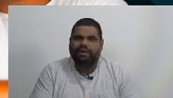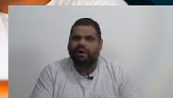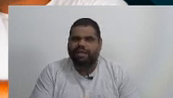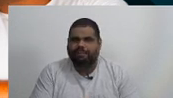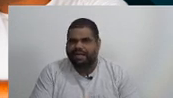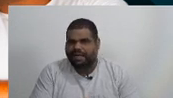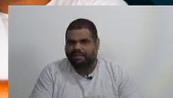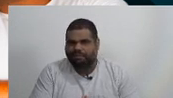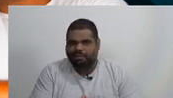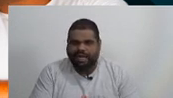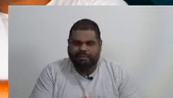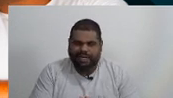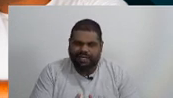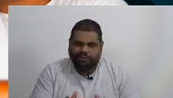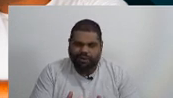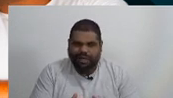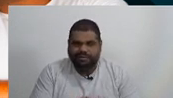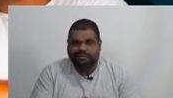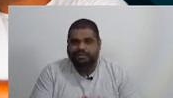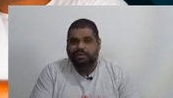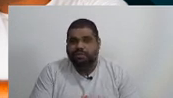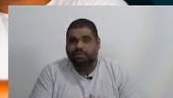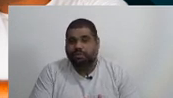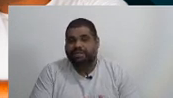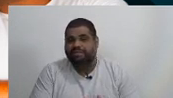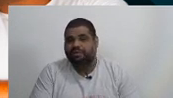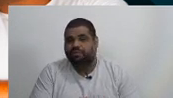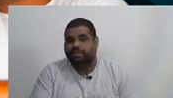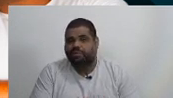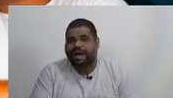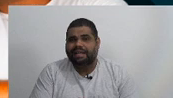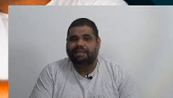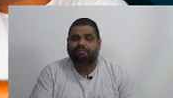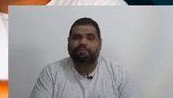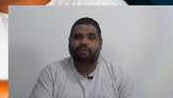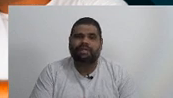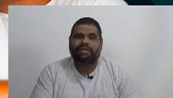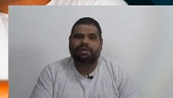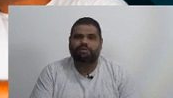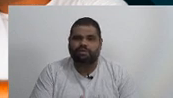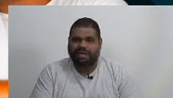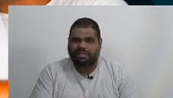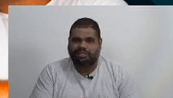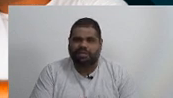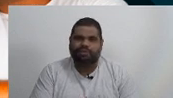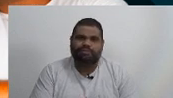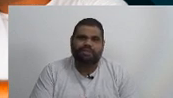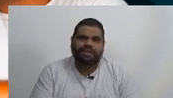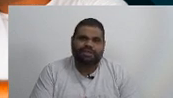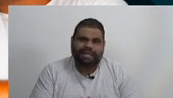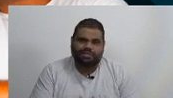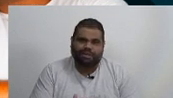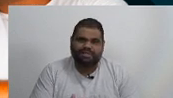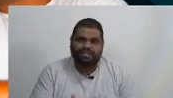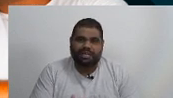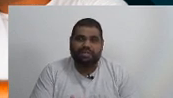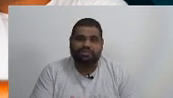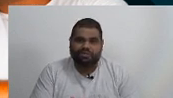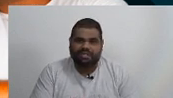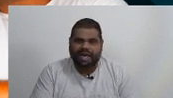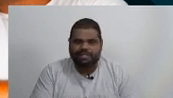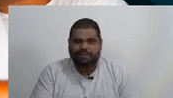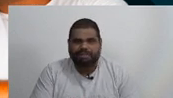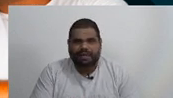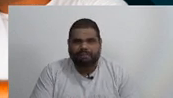Como é que rola a parada? Vamos lá, para quem não conhece. Toda segunda e quarta, publicamos uma questão nas nossas